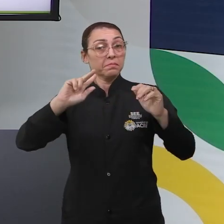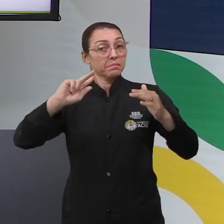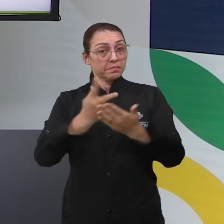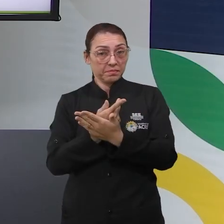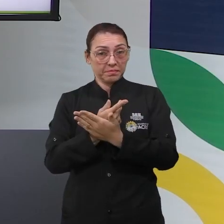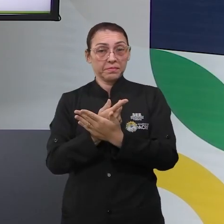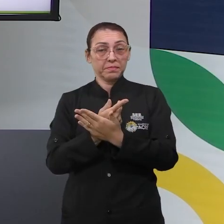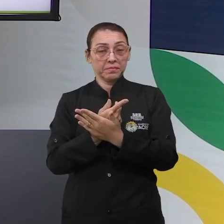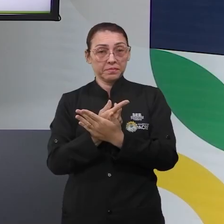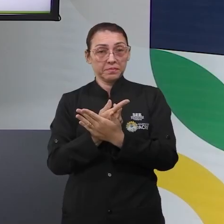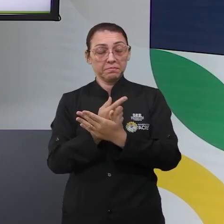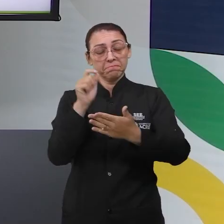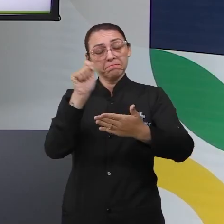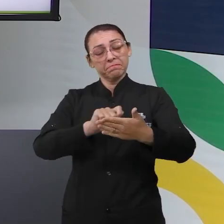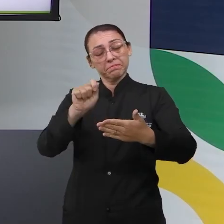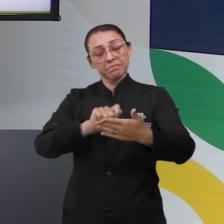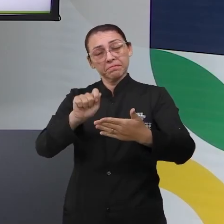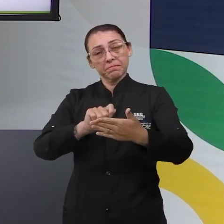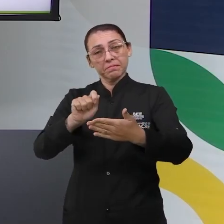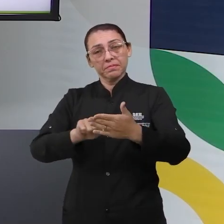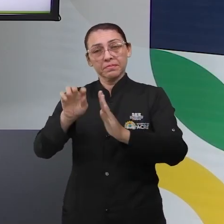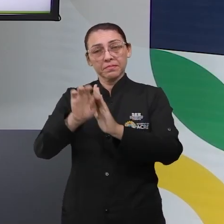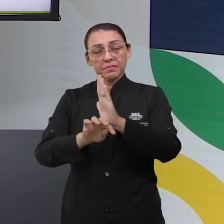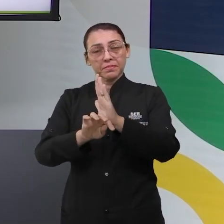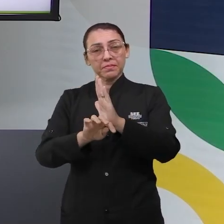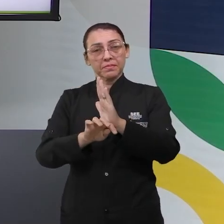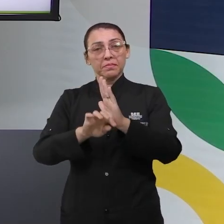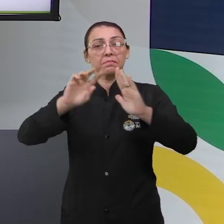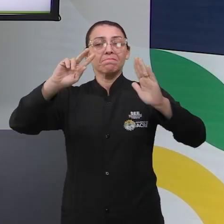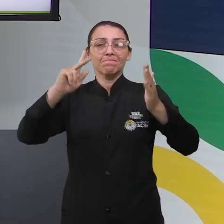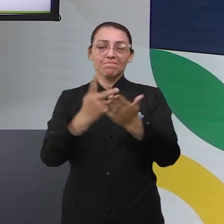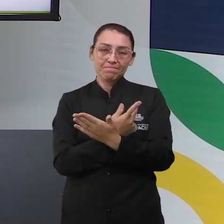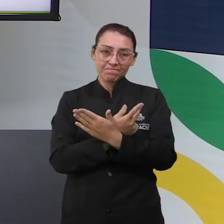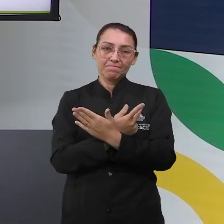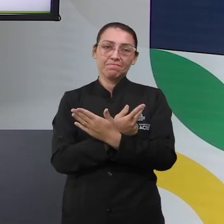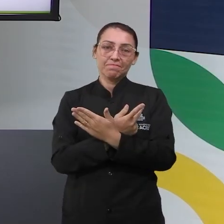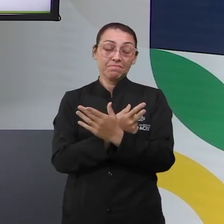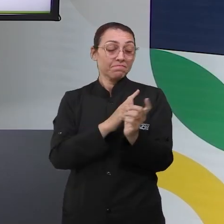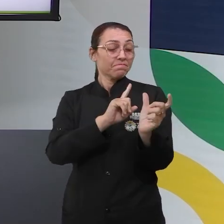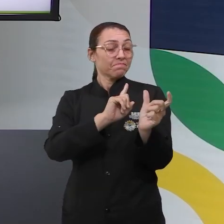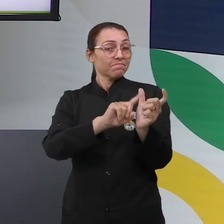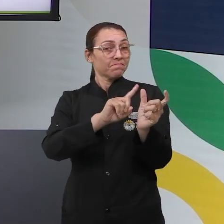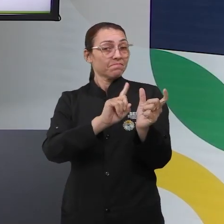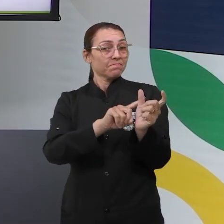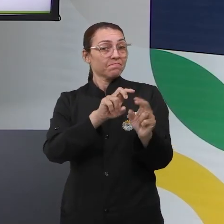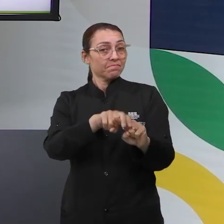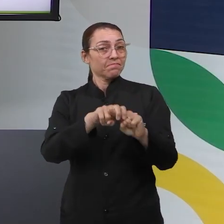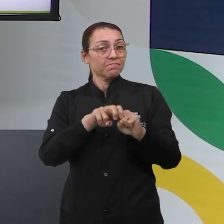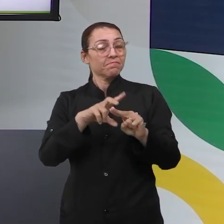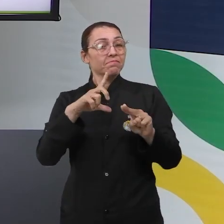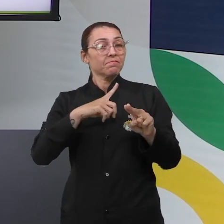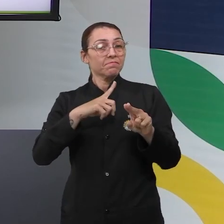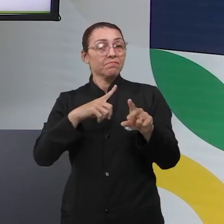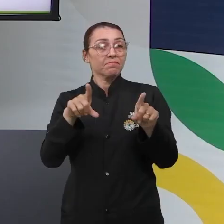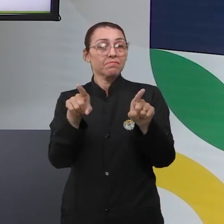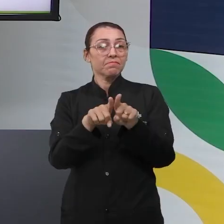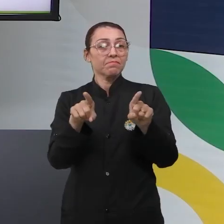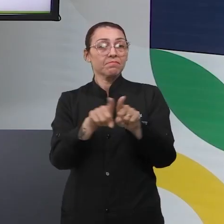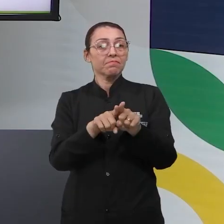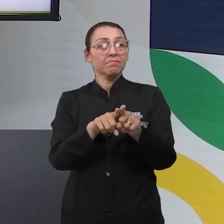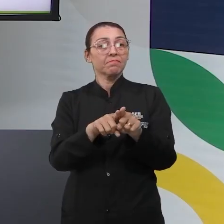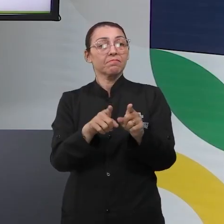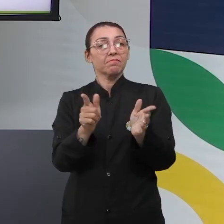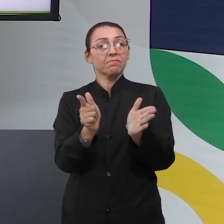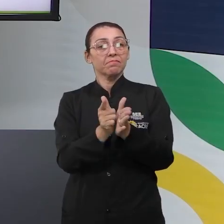Erros. Então você está lá escrevendo seu texto e você errou aquela palavra. Por isso que nós temos também uma folha